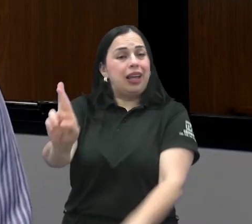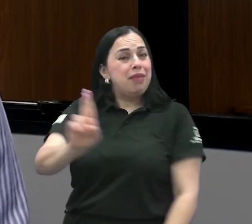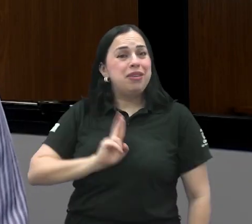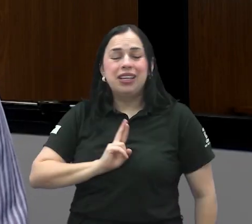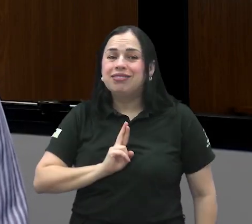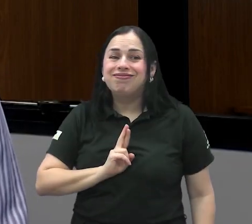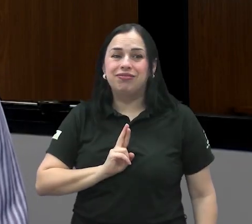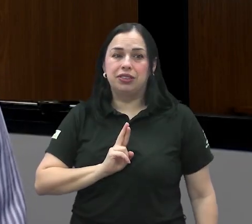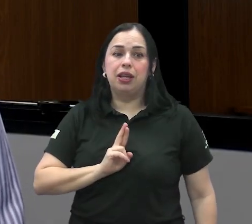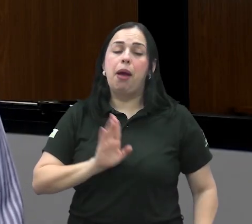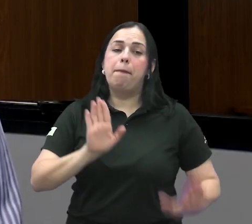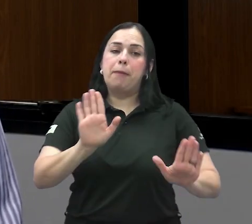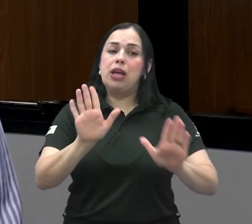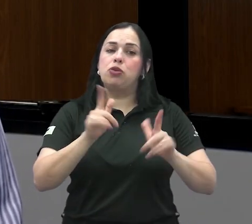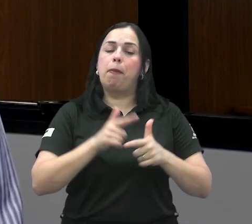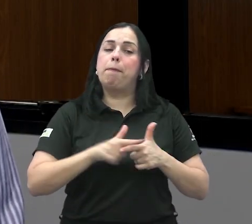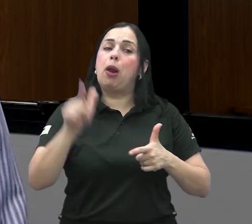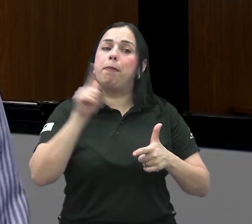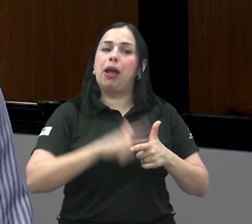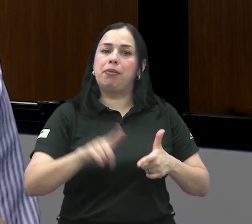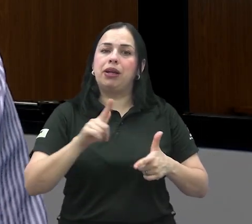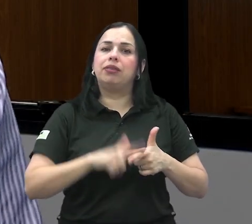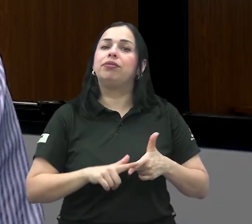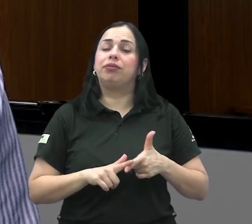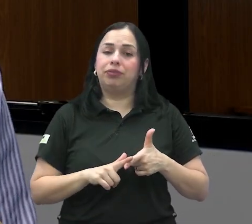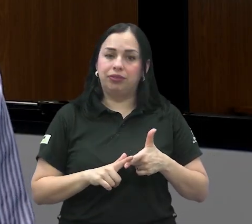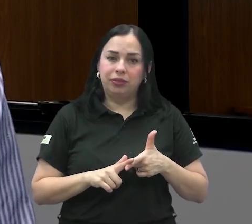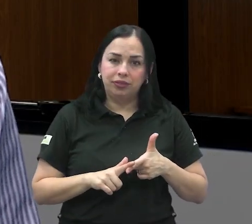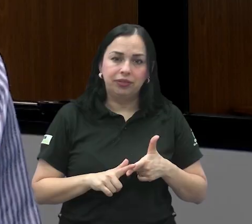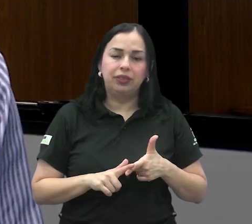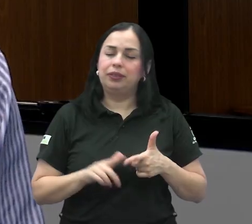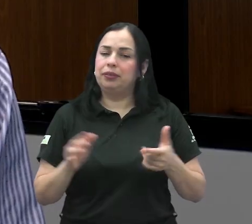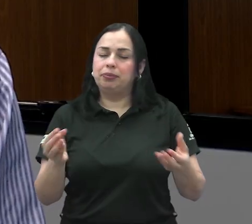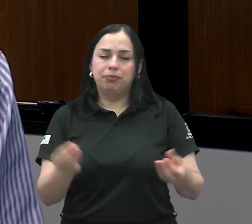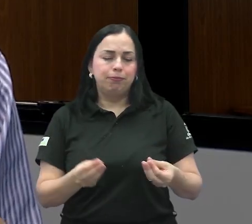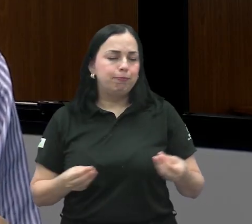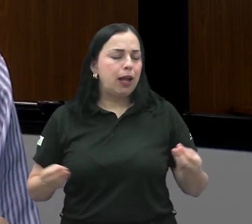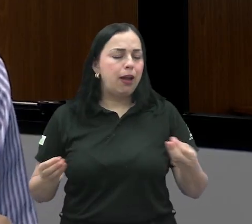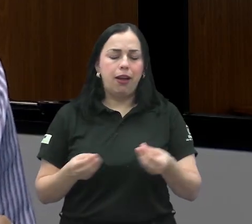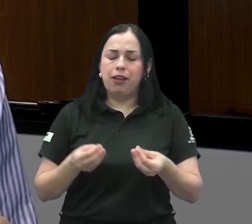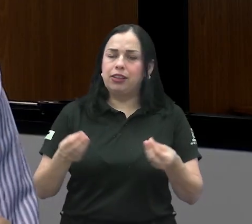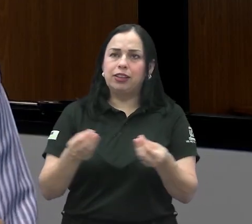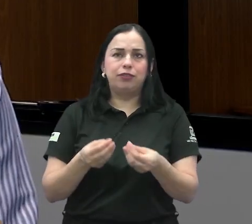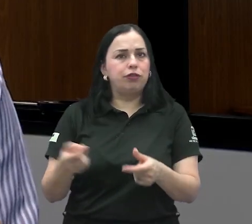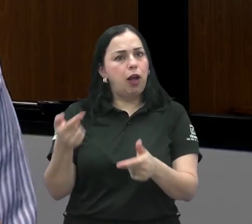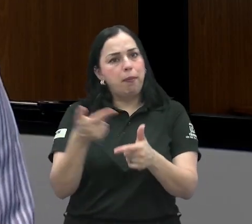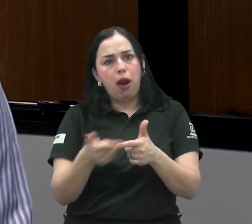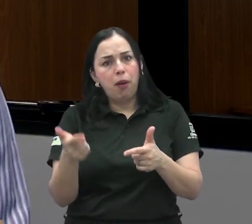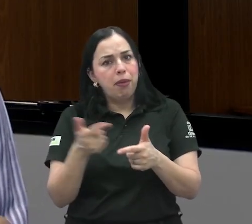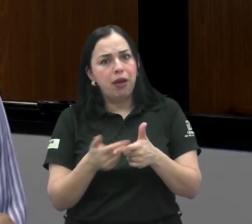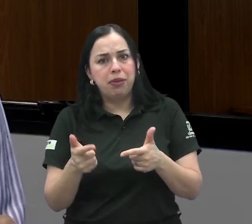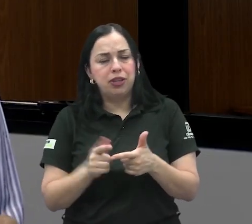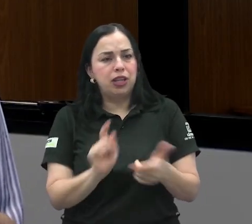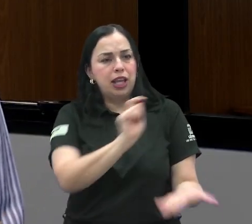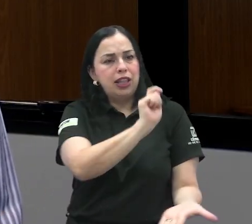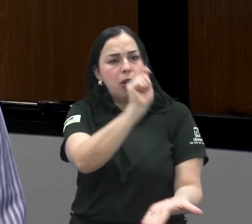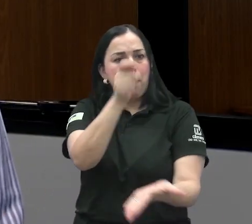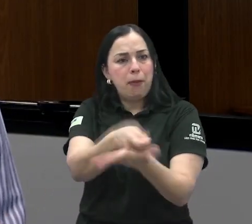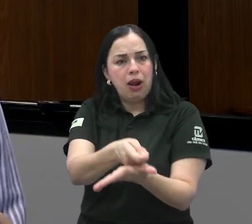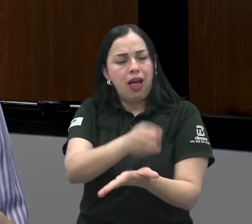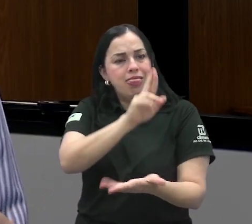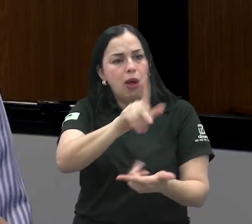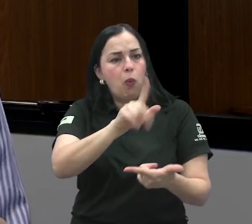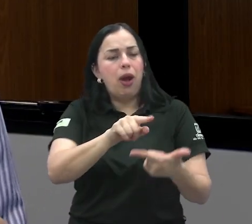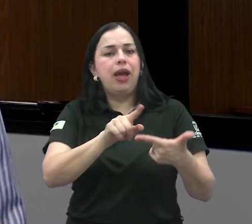essa situação, espero que eles me dêem um retorno disso. Agora, o grande problema que nós temos não é nem a questão